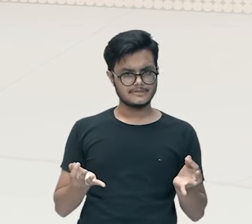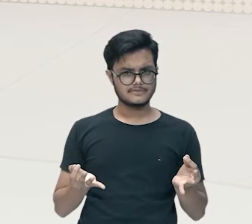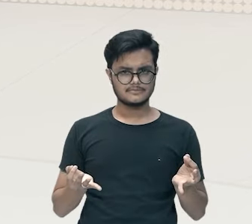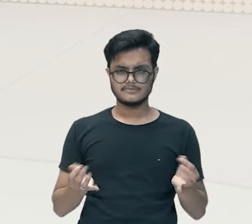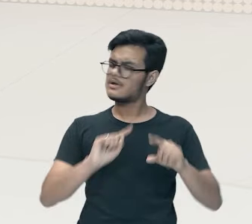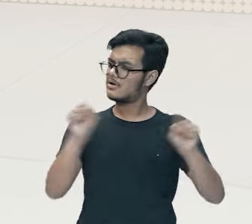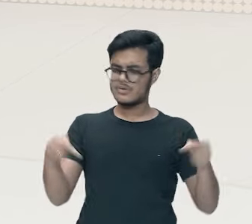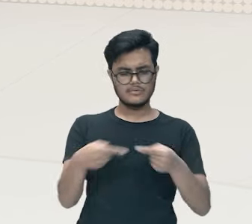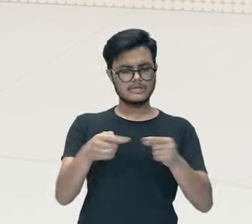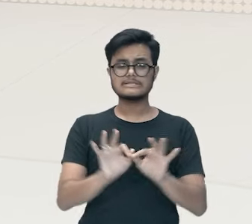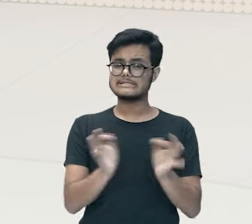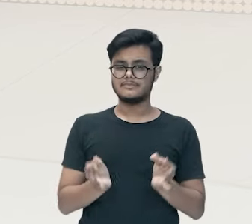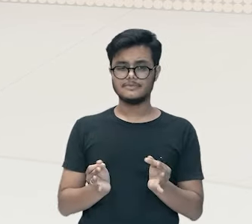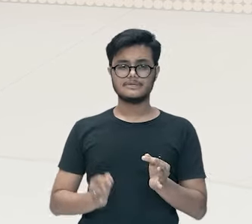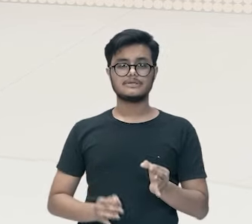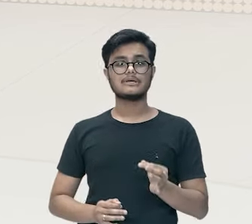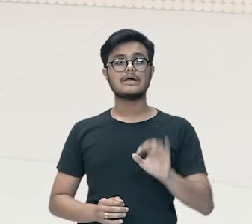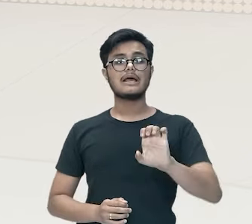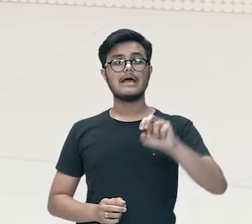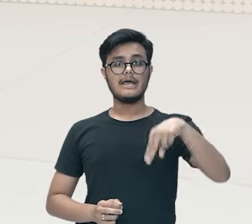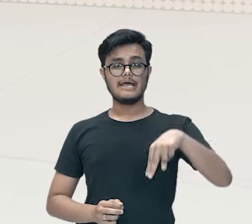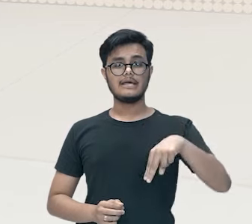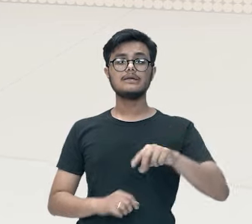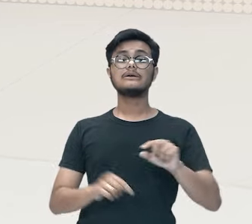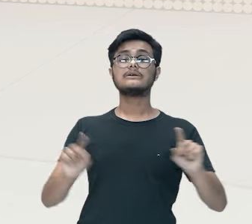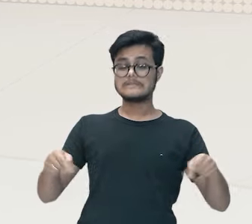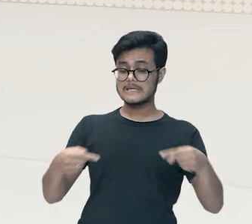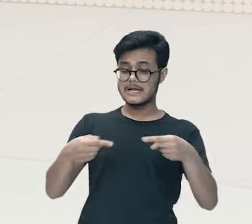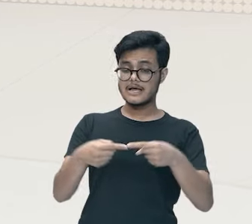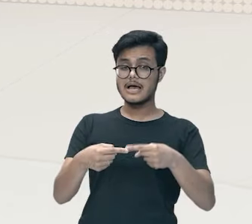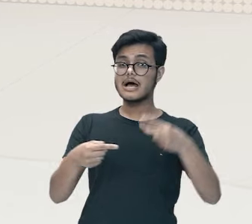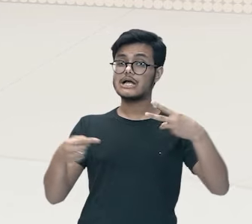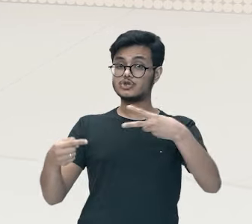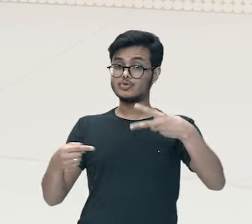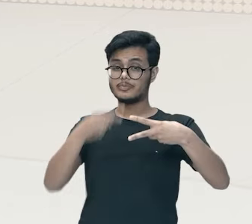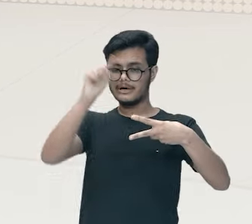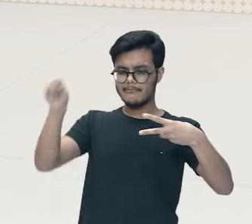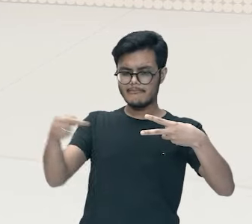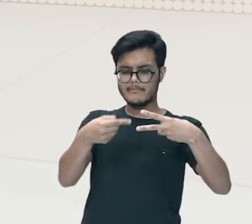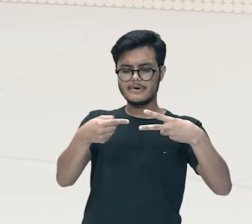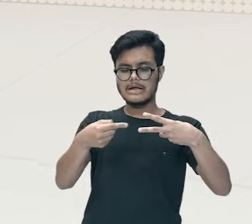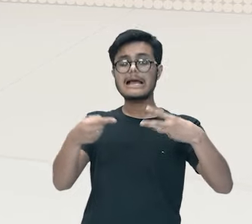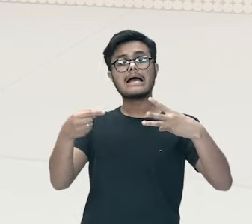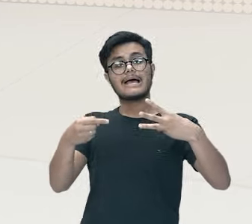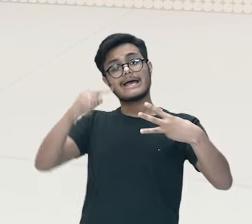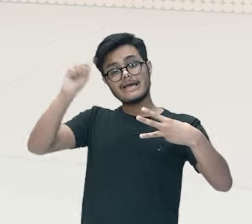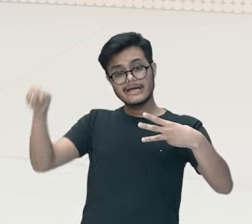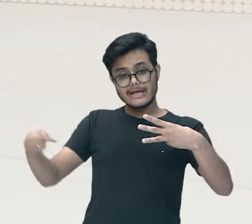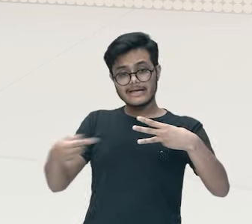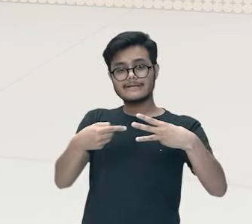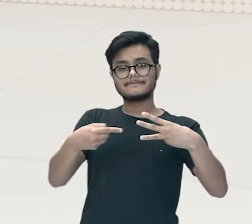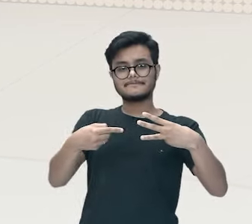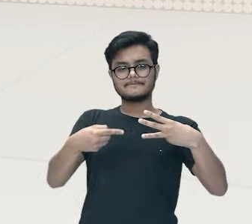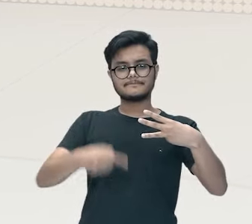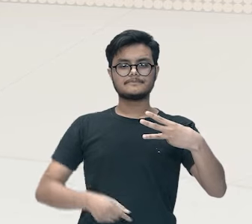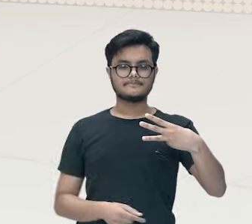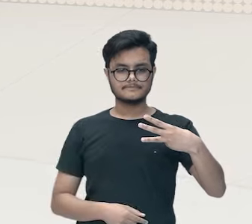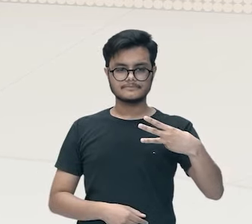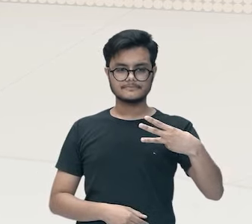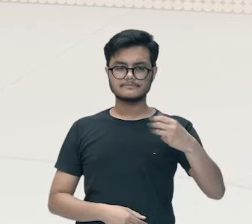tem ligações simples. Se tem o termo em, tem ligação dupla. E se tem o termo in, tem